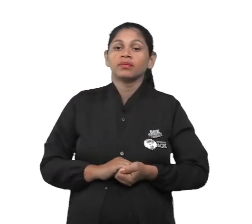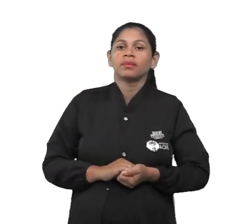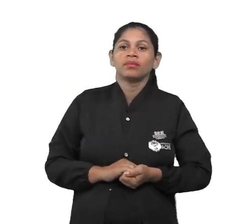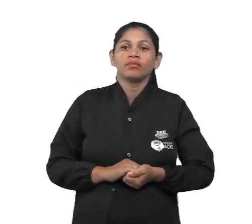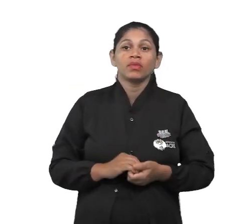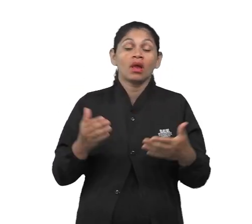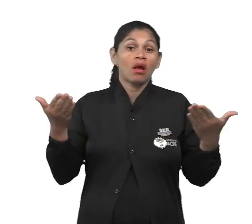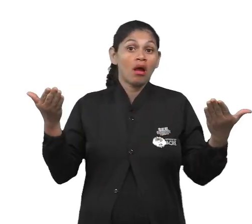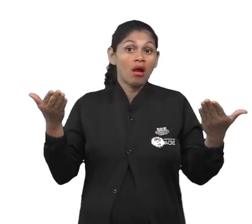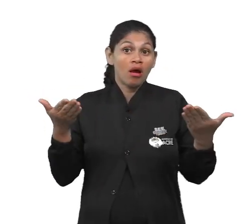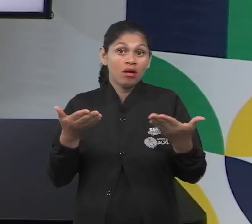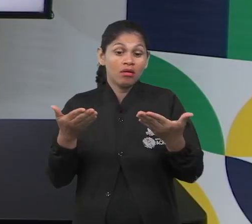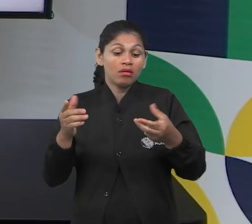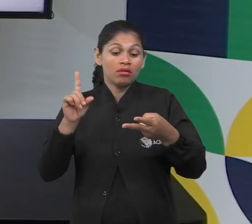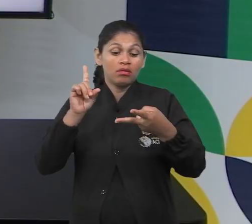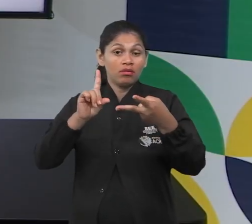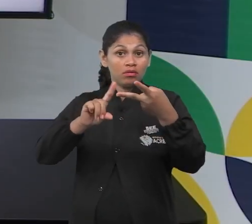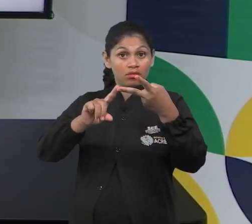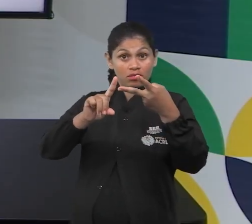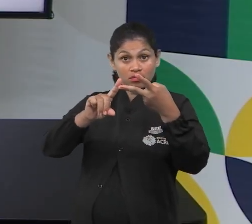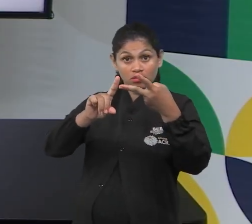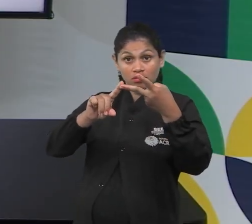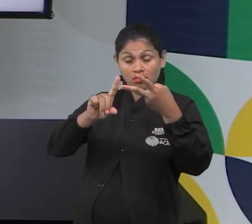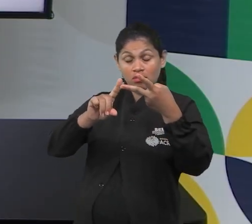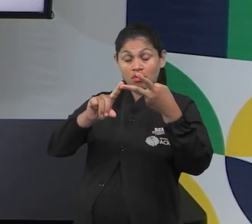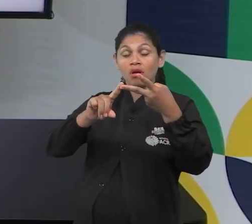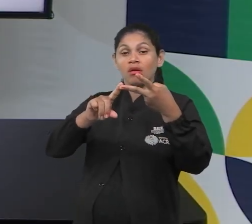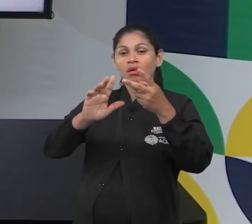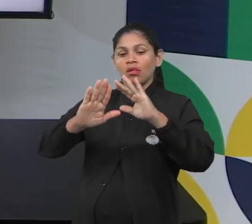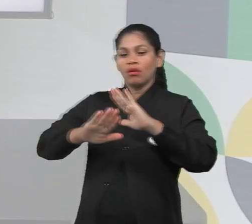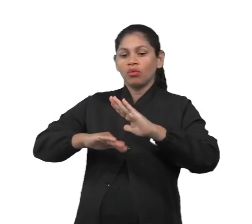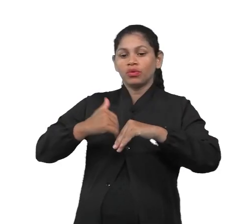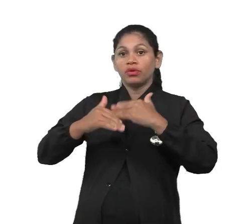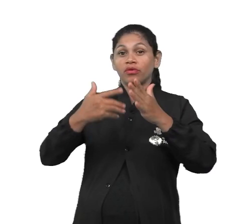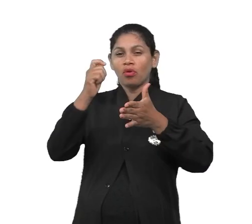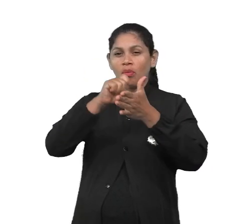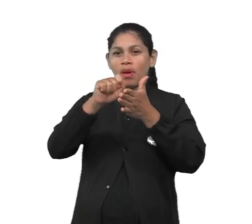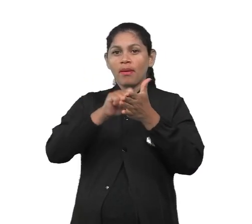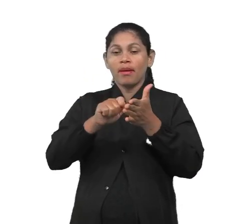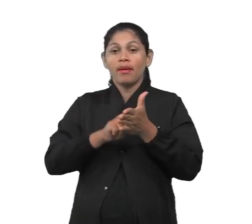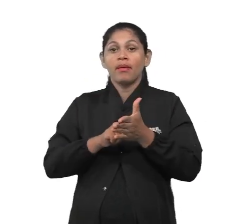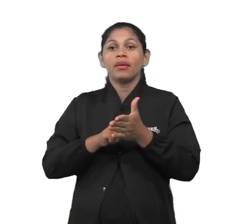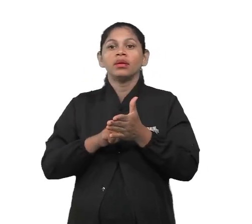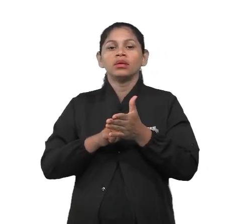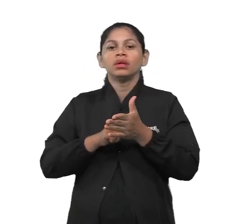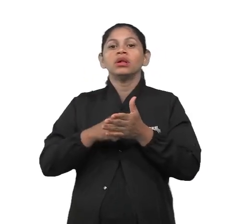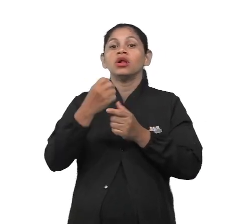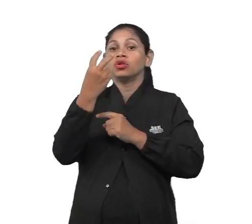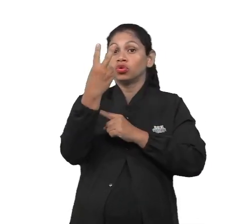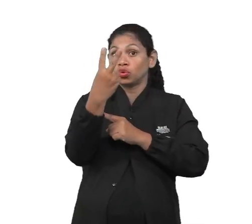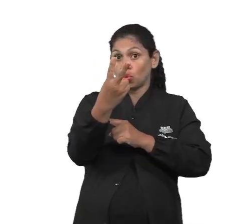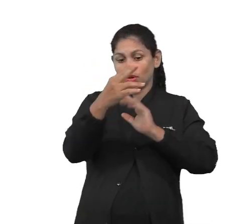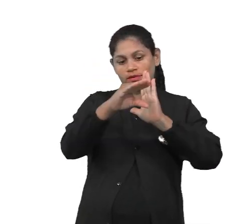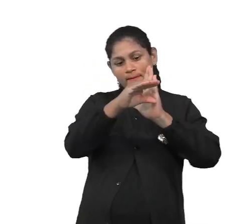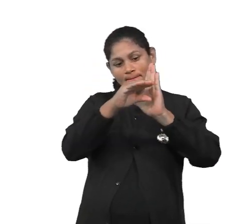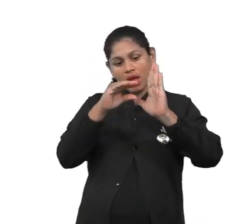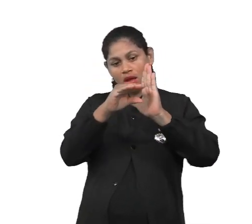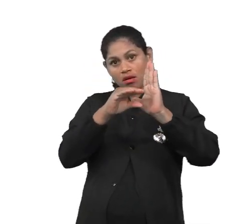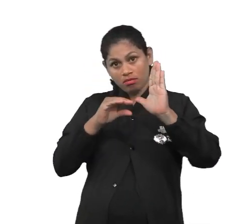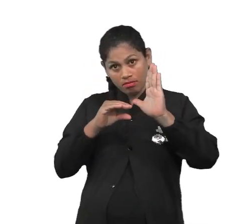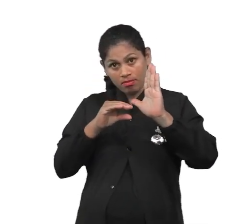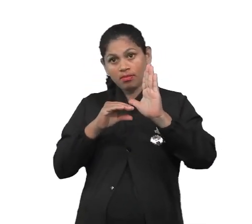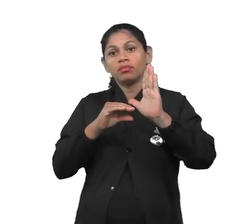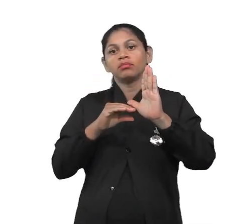Desenvolvimento. O desenvolvimento agora vão ser 2 parágrafos. Por que 2 parágrafos? Porque eu vou ter 2